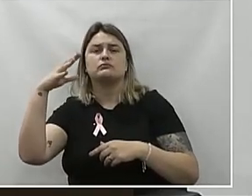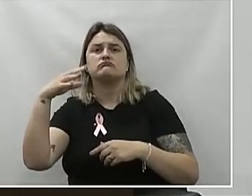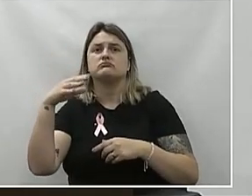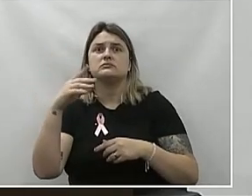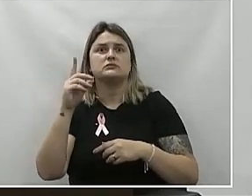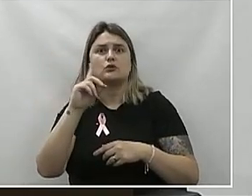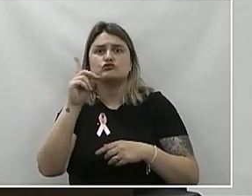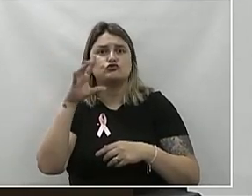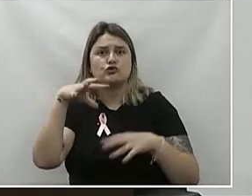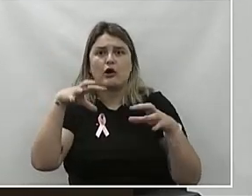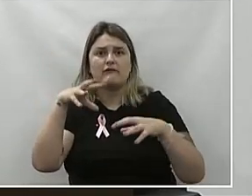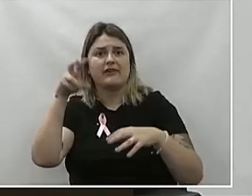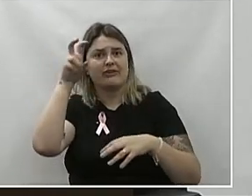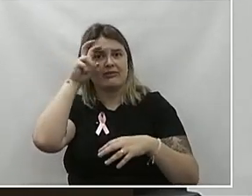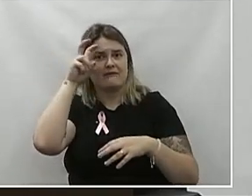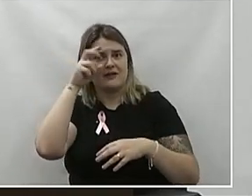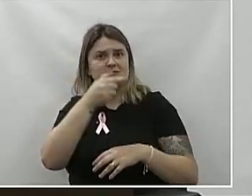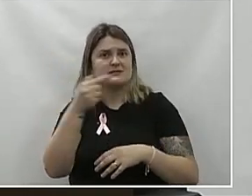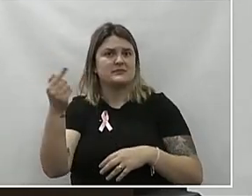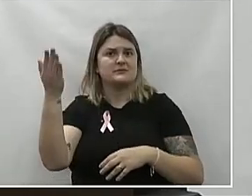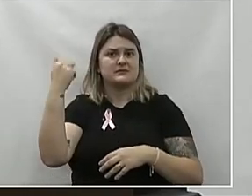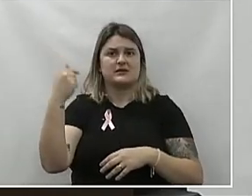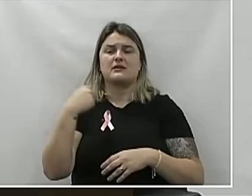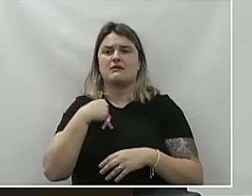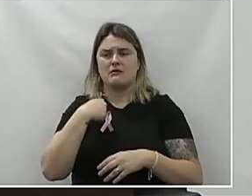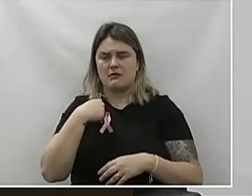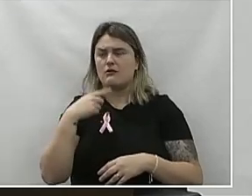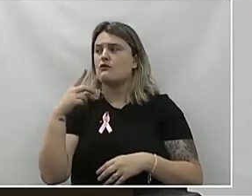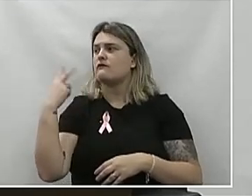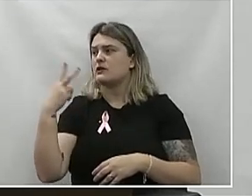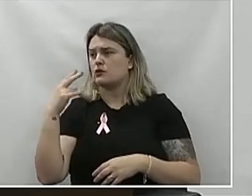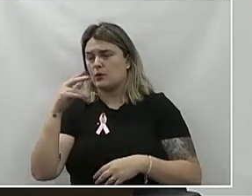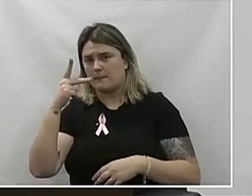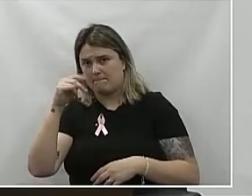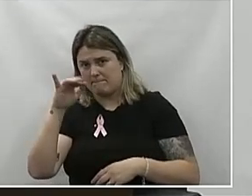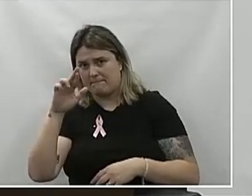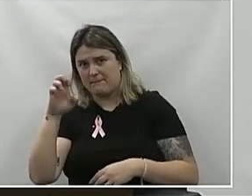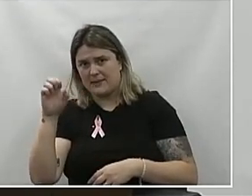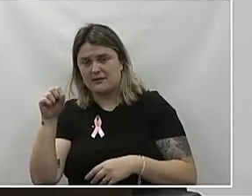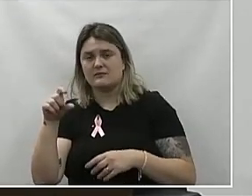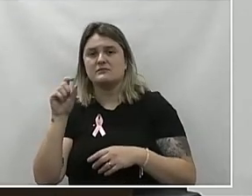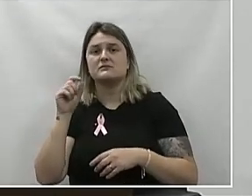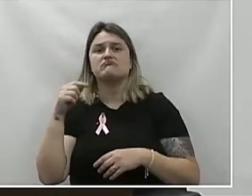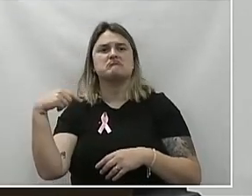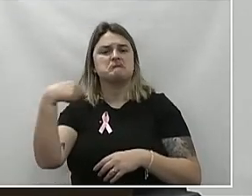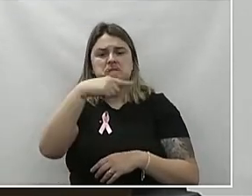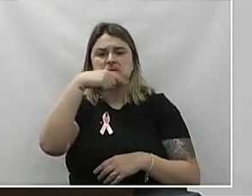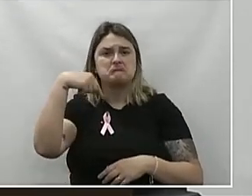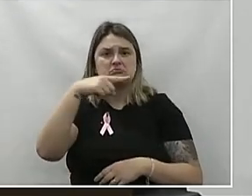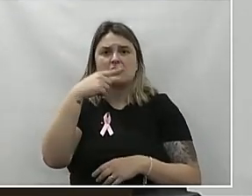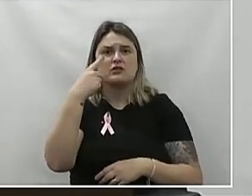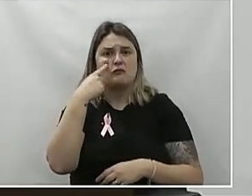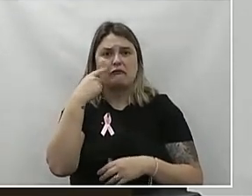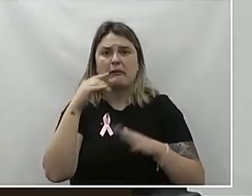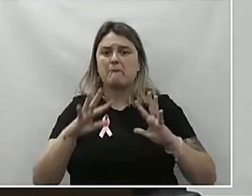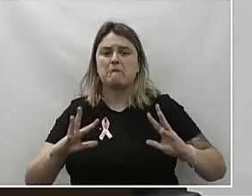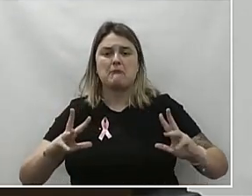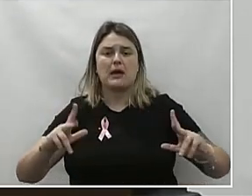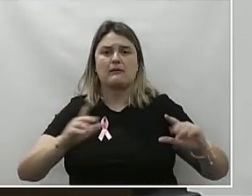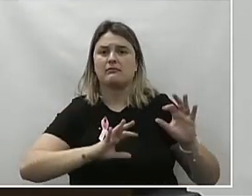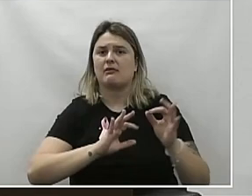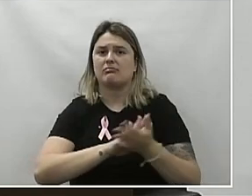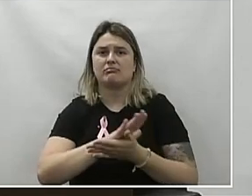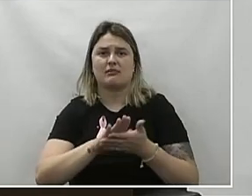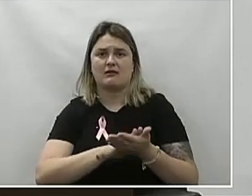quinta-feira e a gente passa lá o vereador Pires passa por lá eu passo por lá Porque mora naquela região e eu não vi nenhuma máquina já fazer